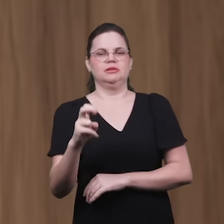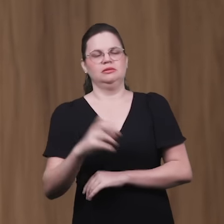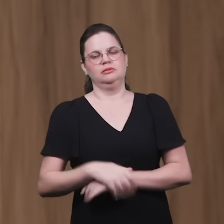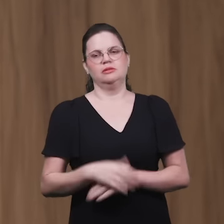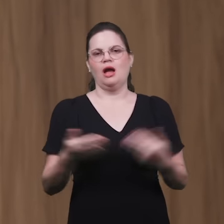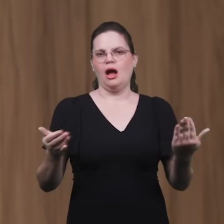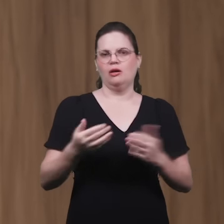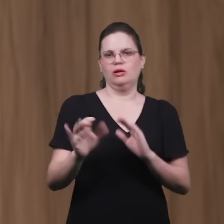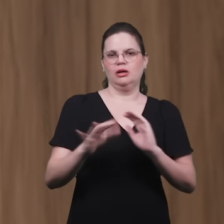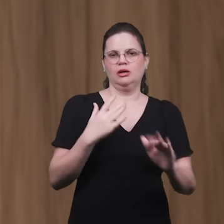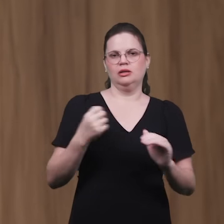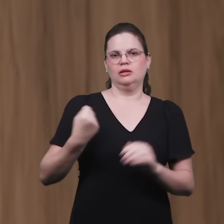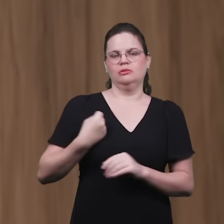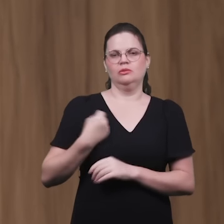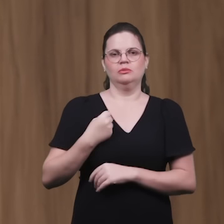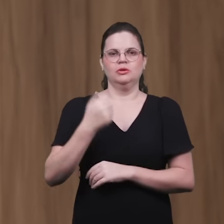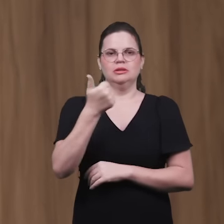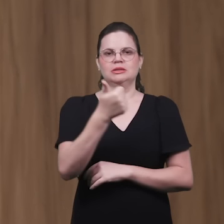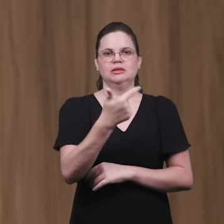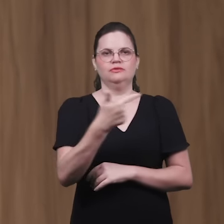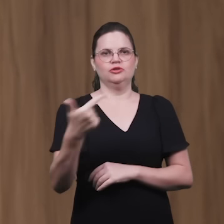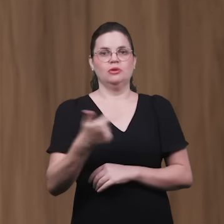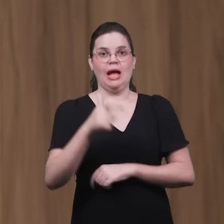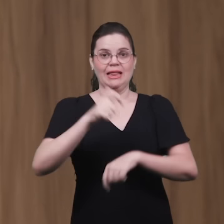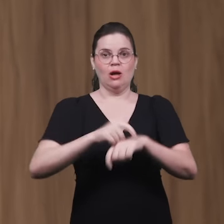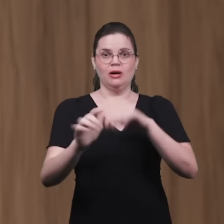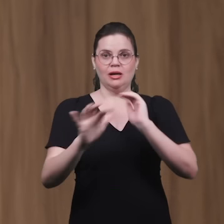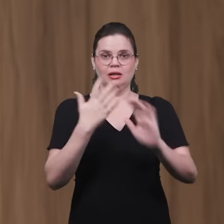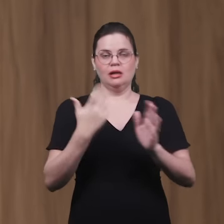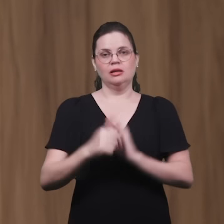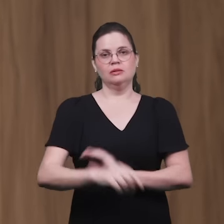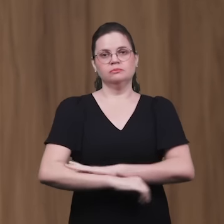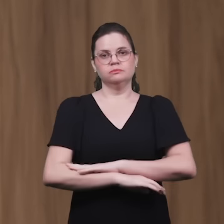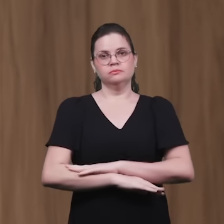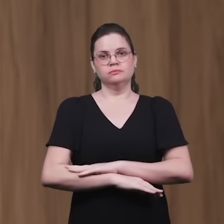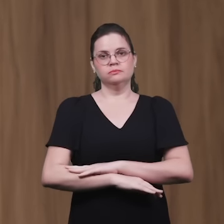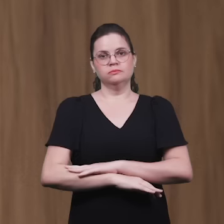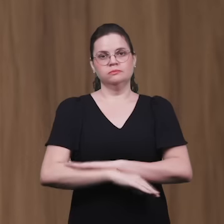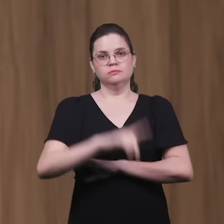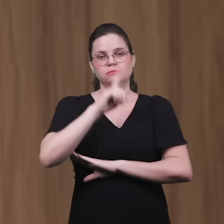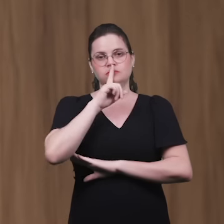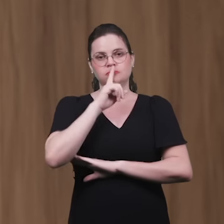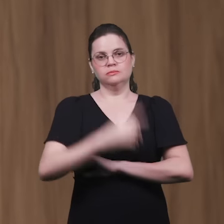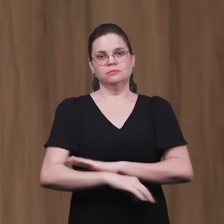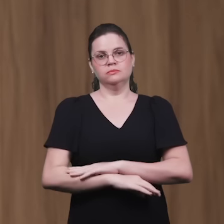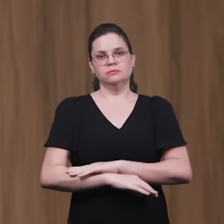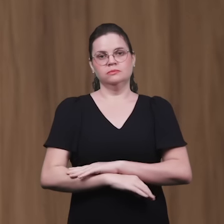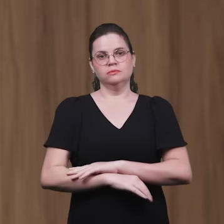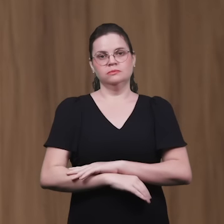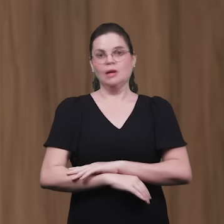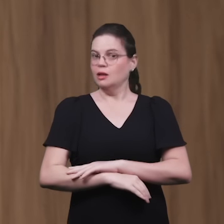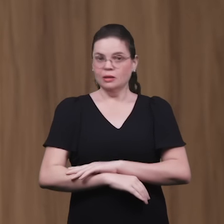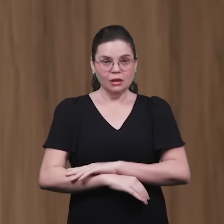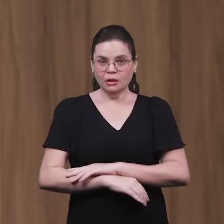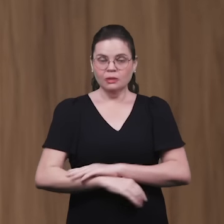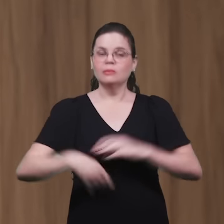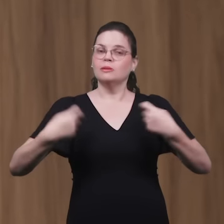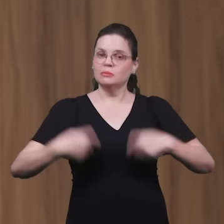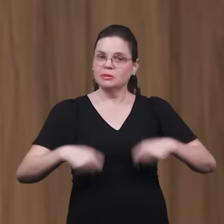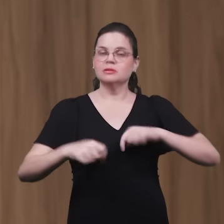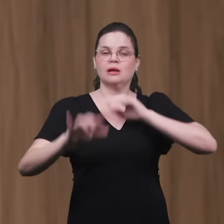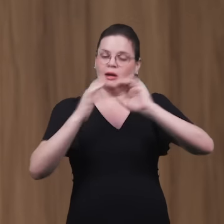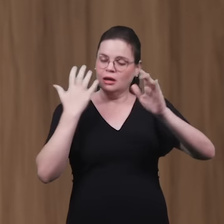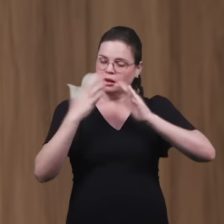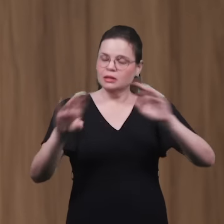hino 122. E aí depois, quando todo mundo está cantando, ele está lá de boca fechada. Não. Quem está à frente do culto, ele tem que cantar. Porque